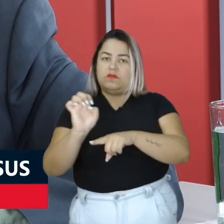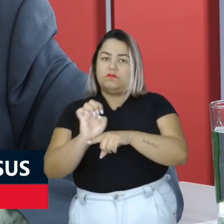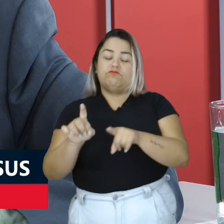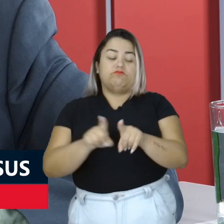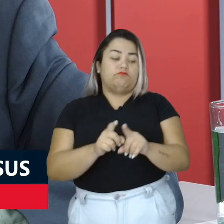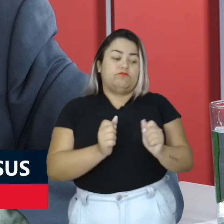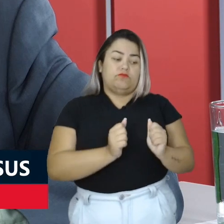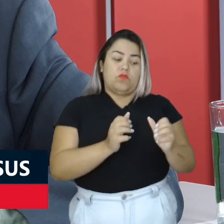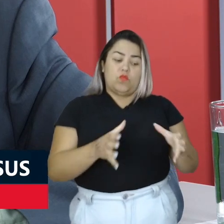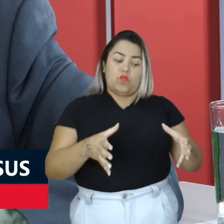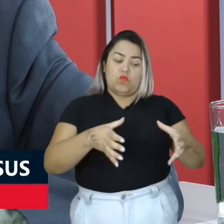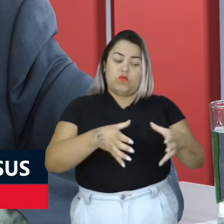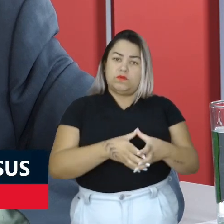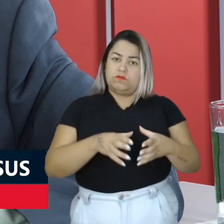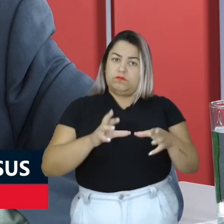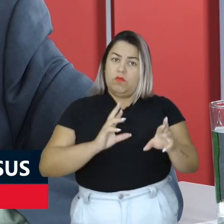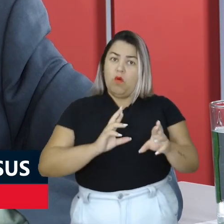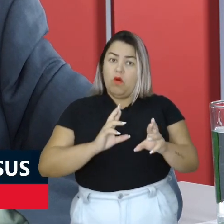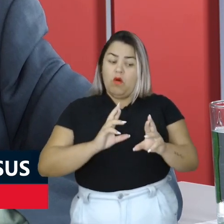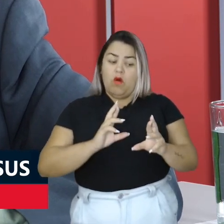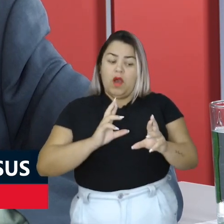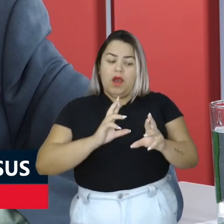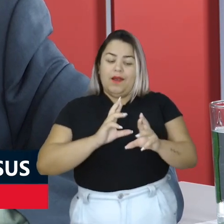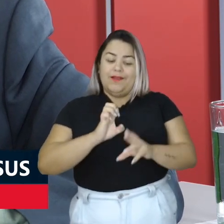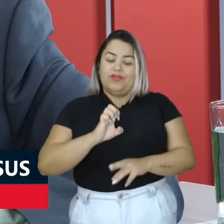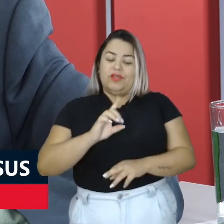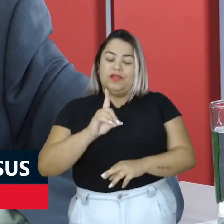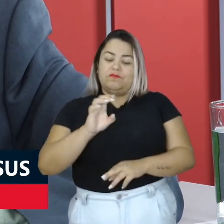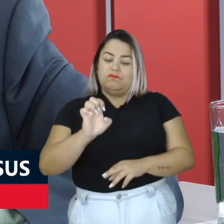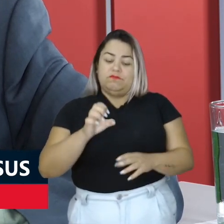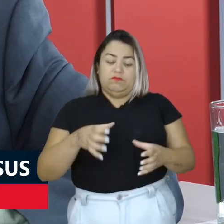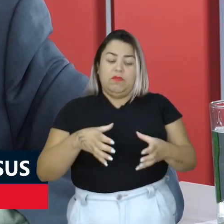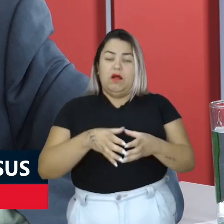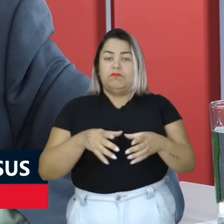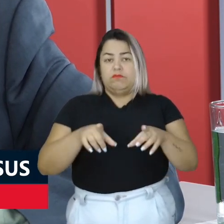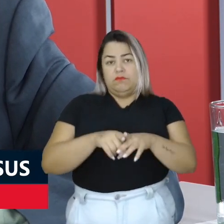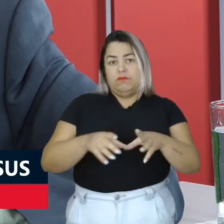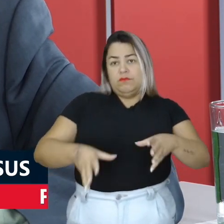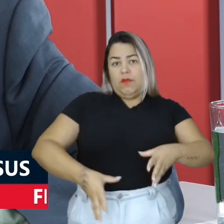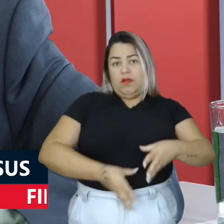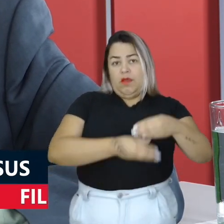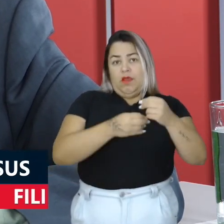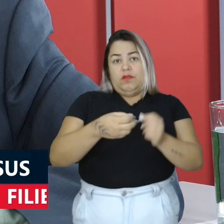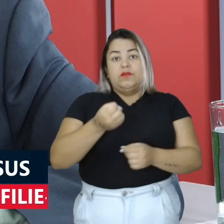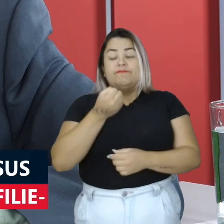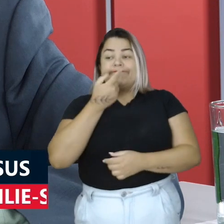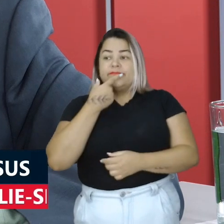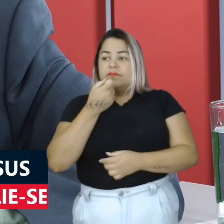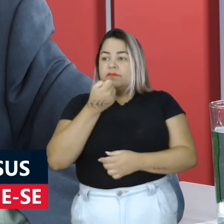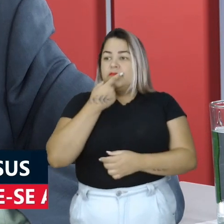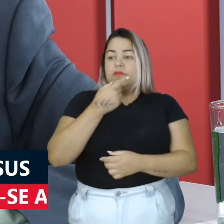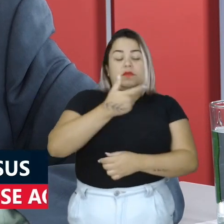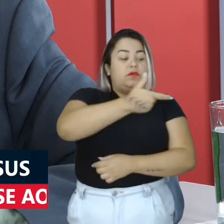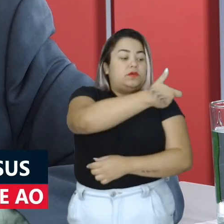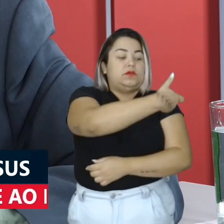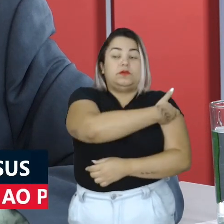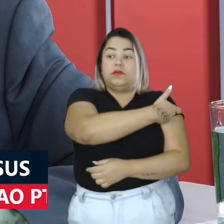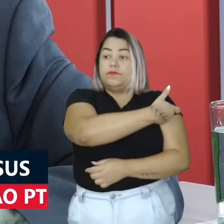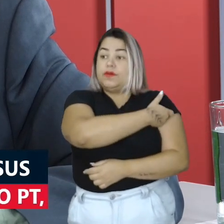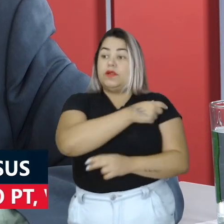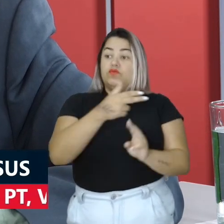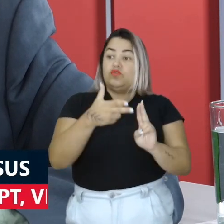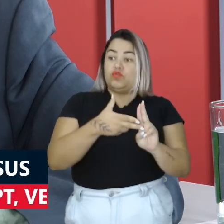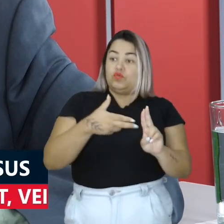conjunto de redes, que em rede trabalha para incorporar a produção de medicamentos e vacinas para o Sistema Único de